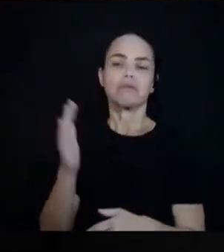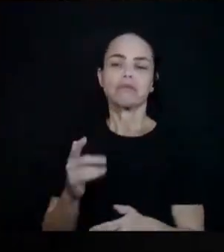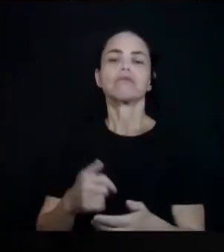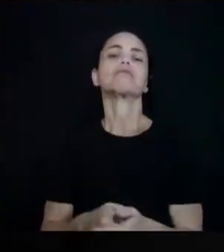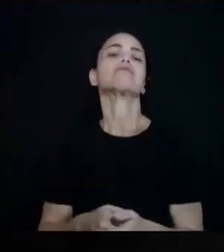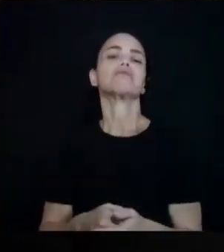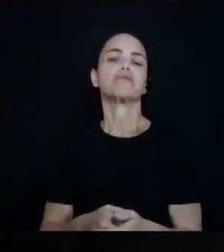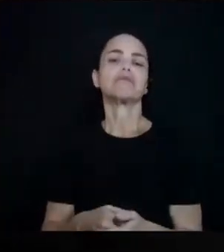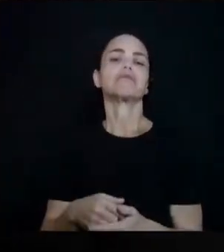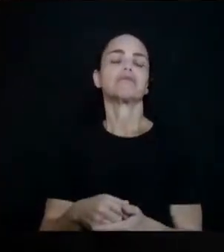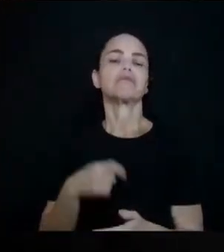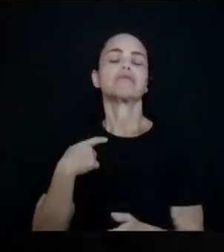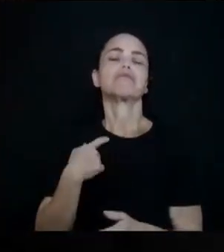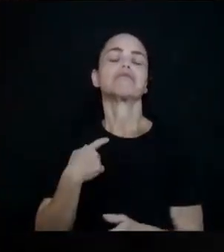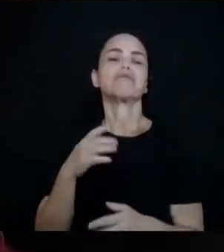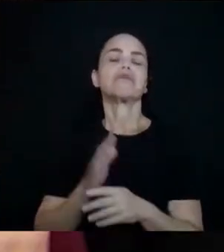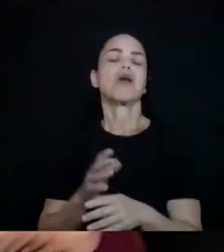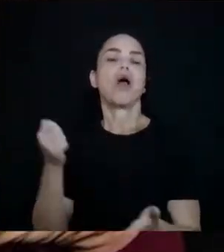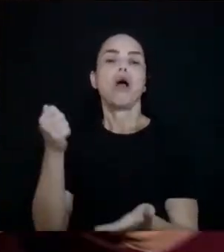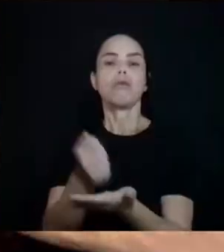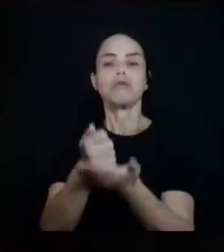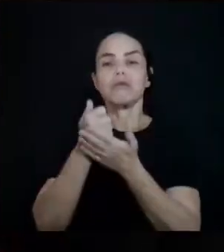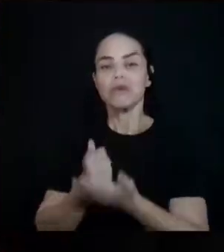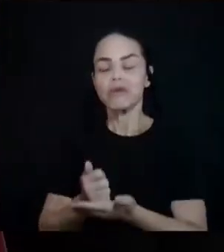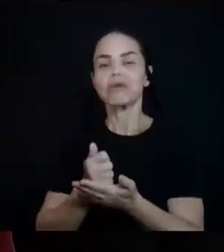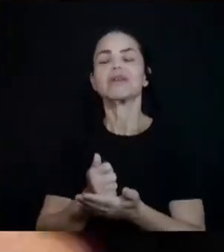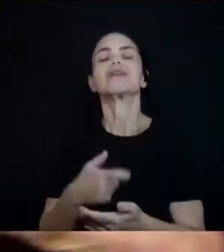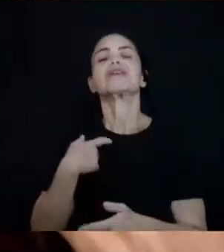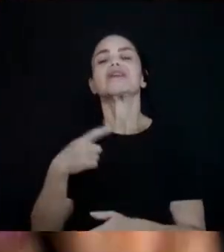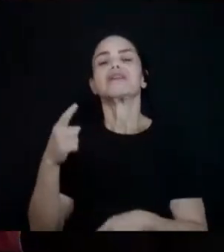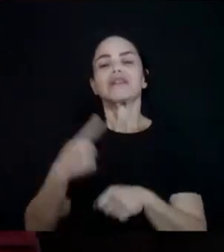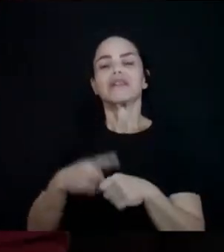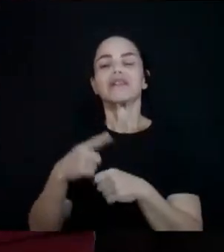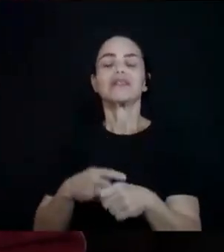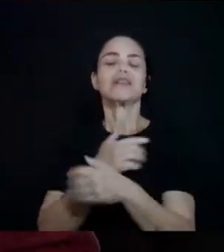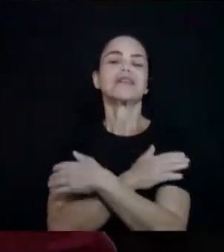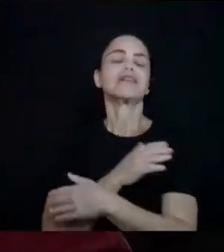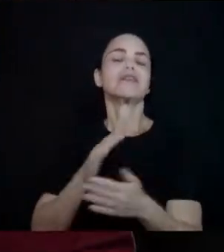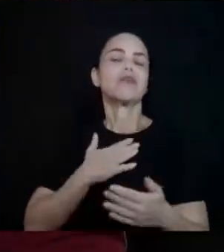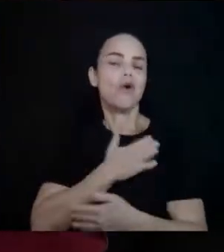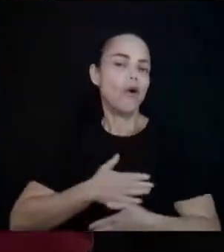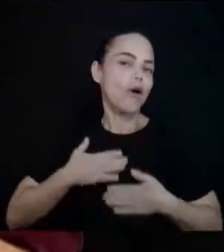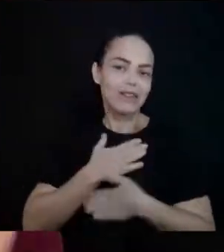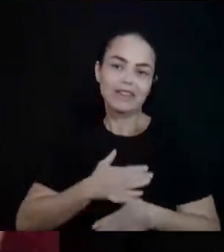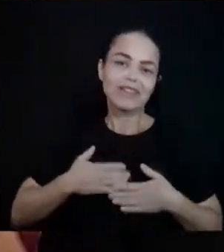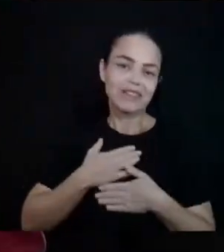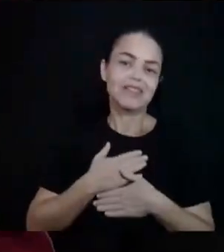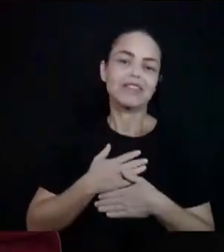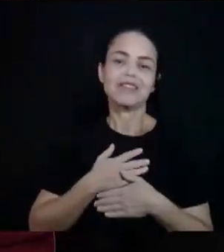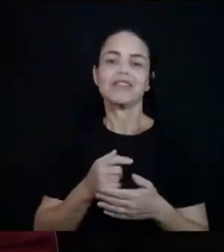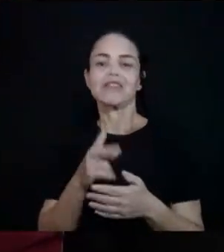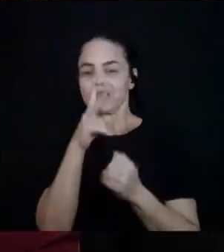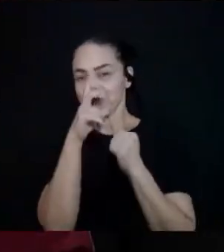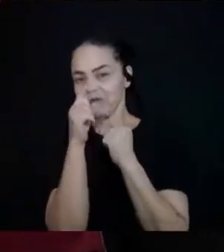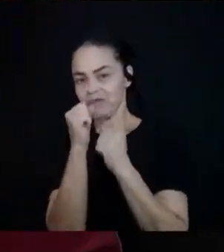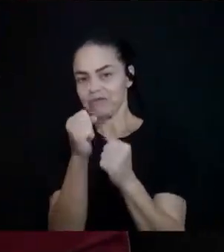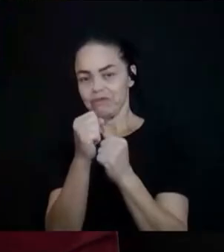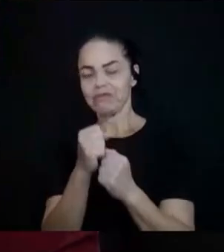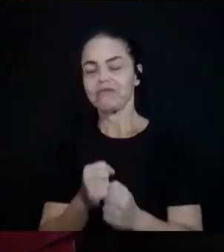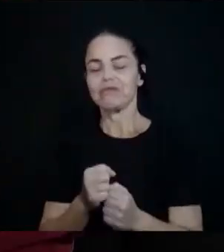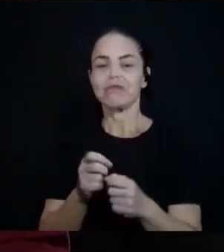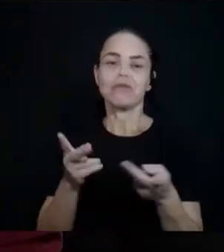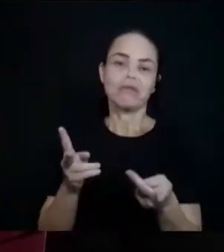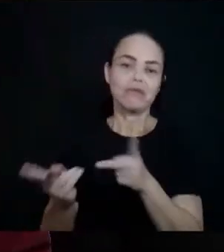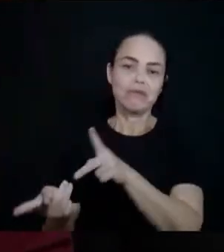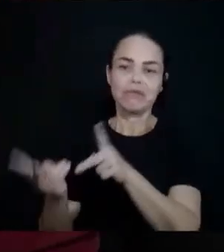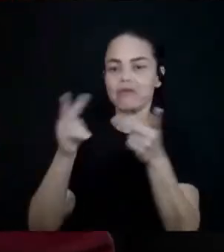um patrimônio da cidade, né? E a cidade abraça essa orquestra de uma forma muito forte. Então, essa transição, né,